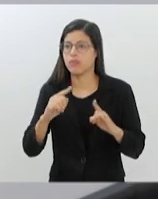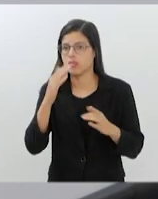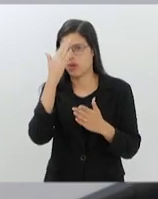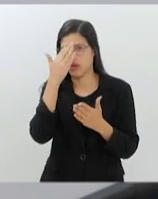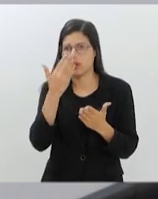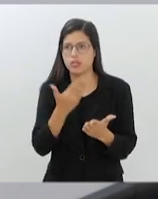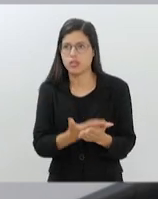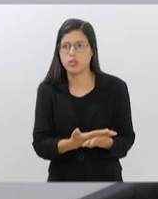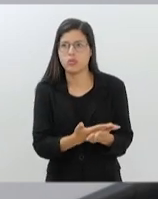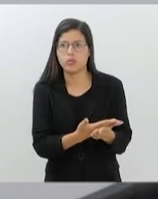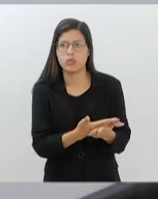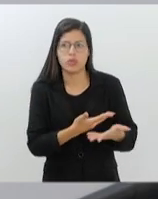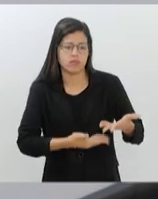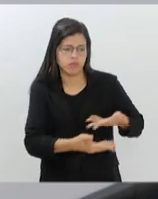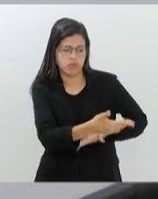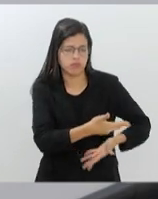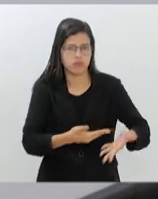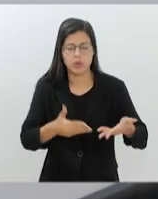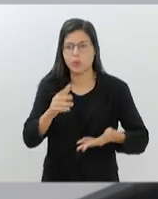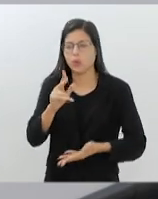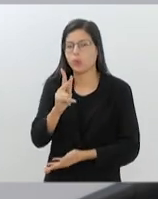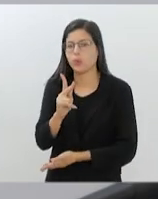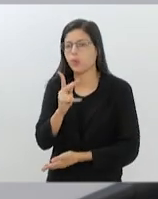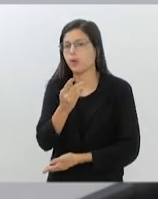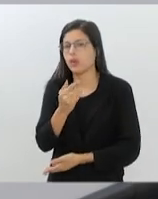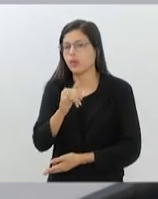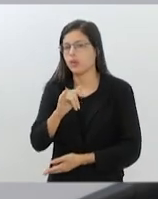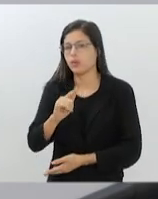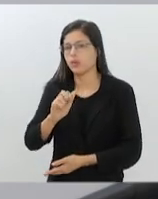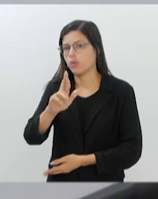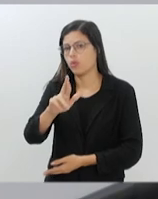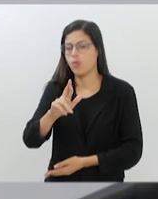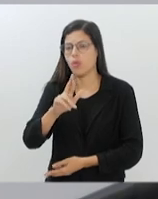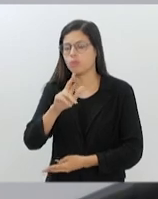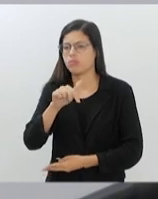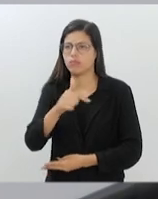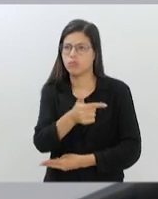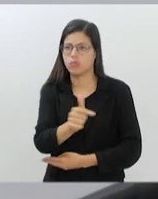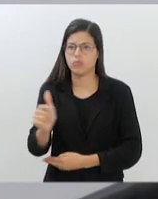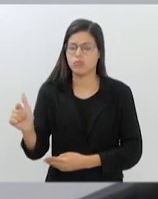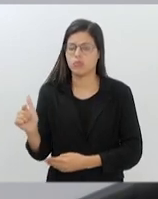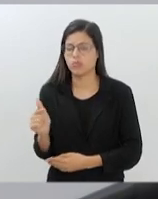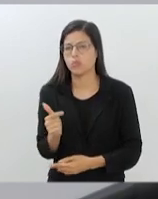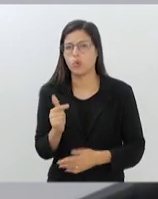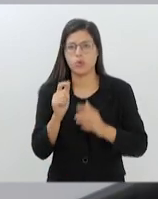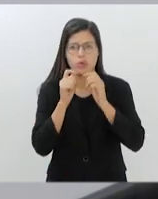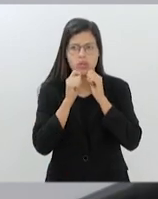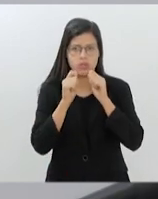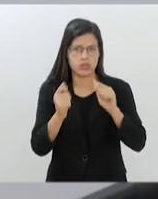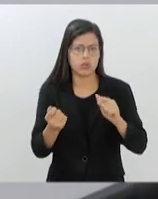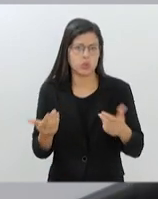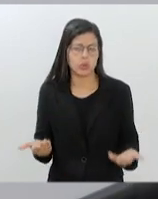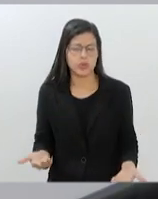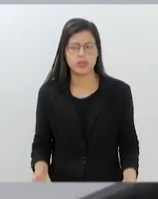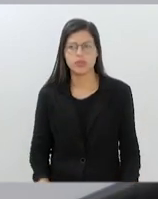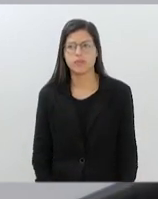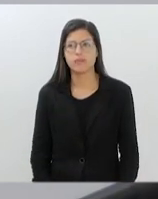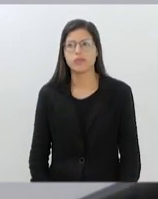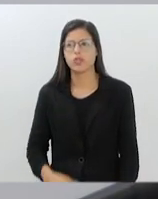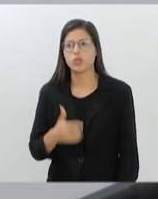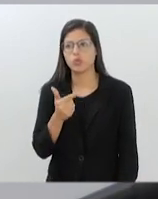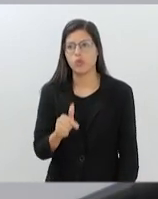com o Senor iga que dialogue com outros assessores com outros subsecretários é natural então mais uma vez